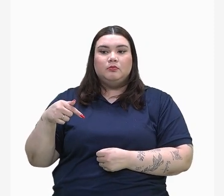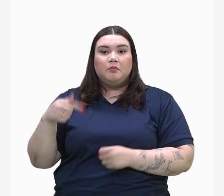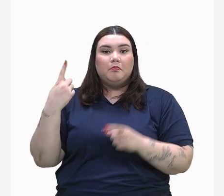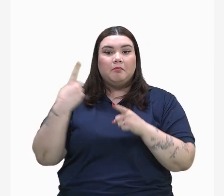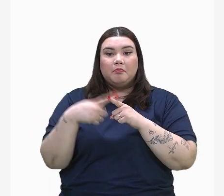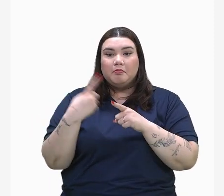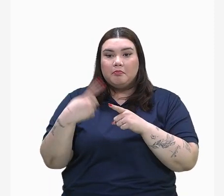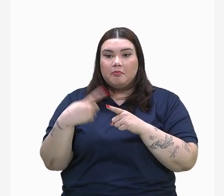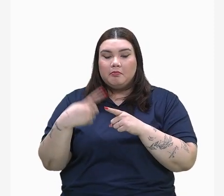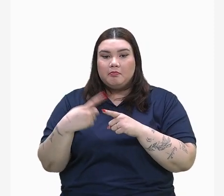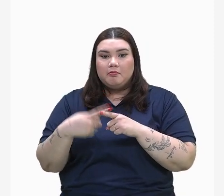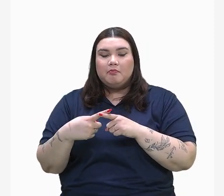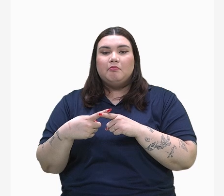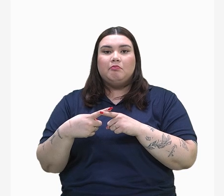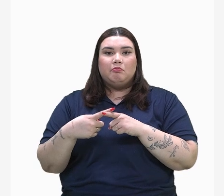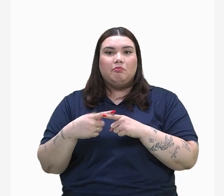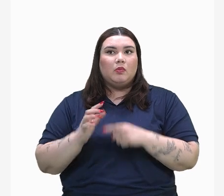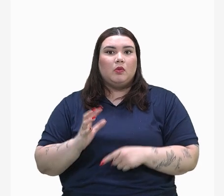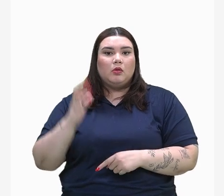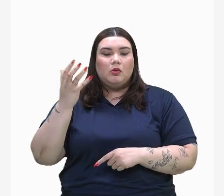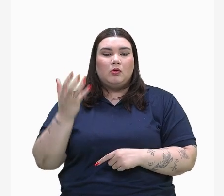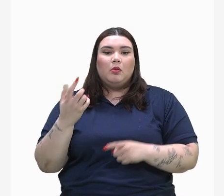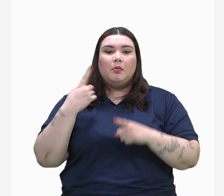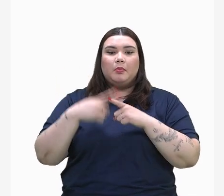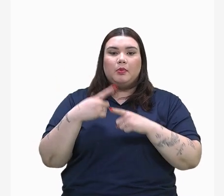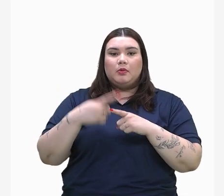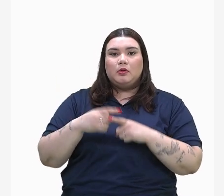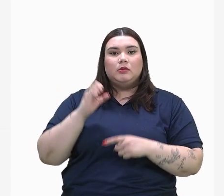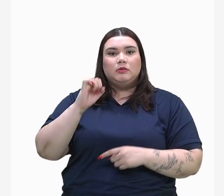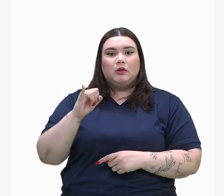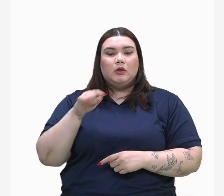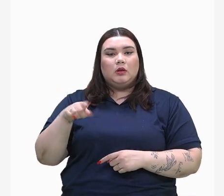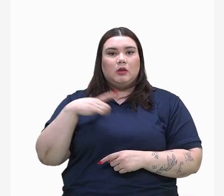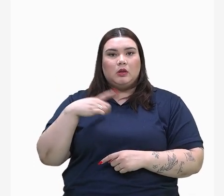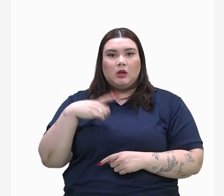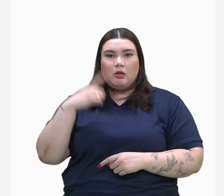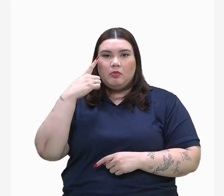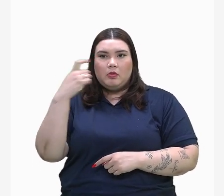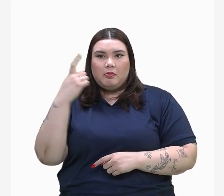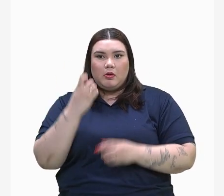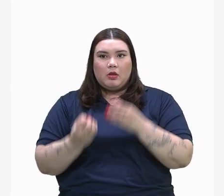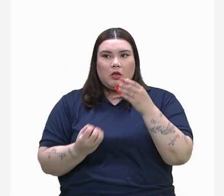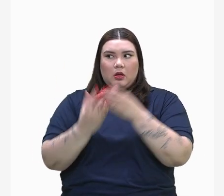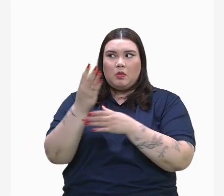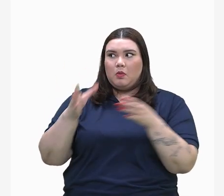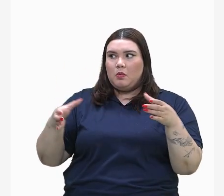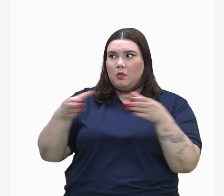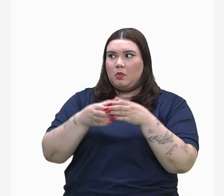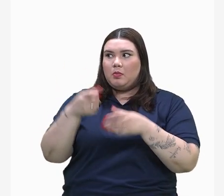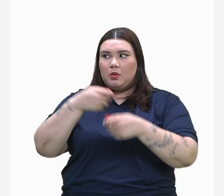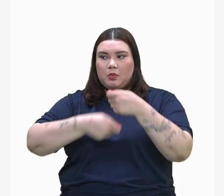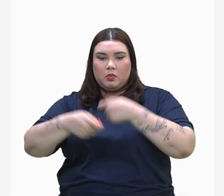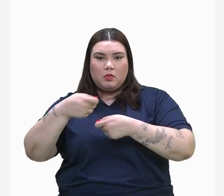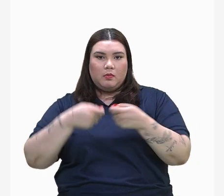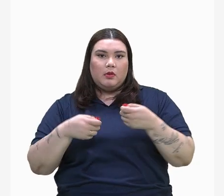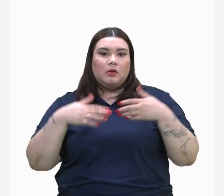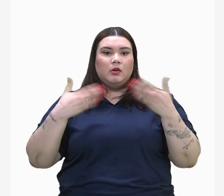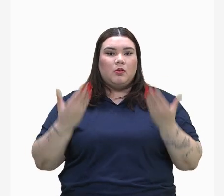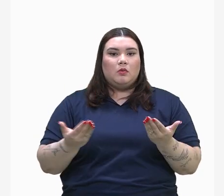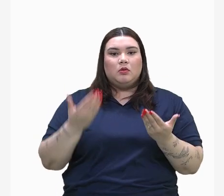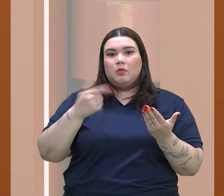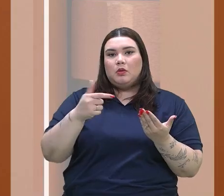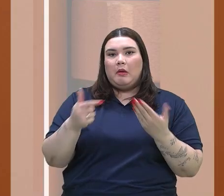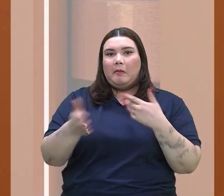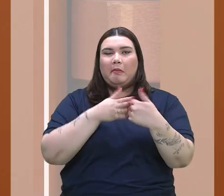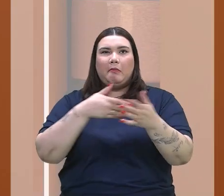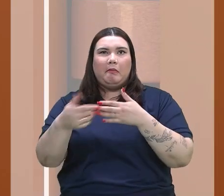2017. Tá? Mas por quê? Quando tem, né, esse interesse de criar um bloco econômico, não vai ser feito de